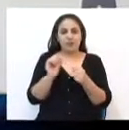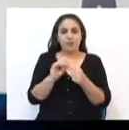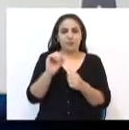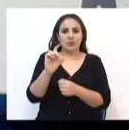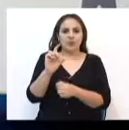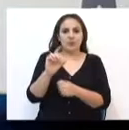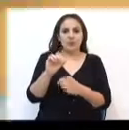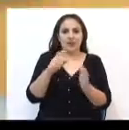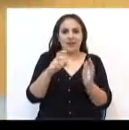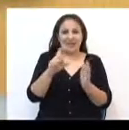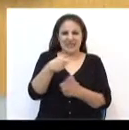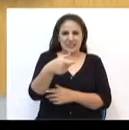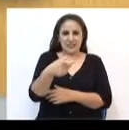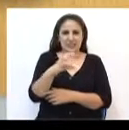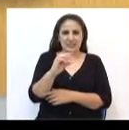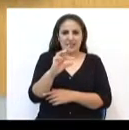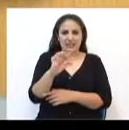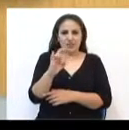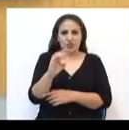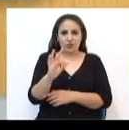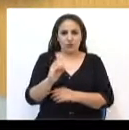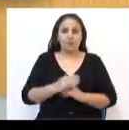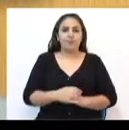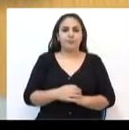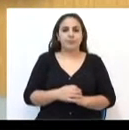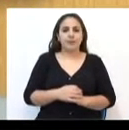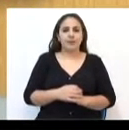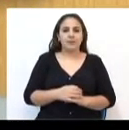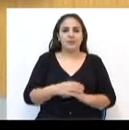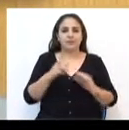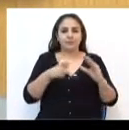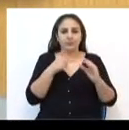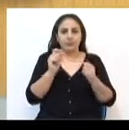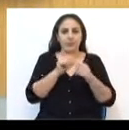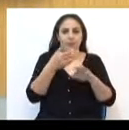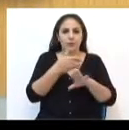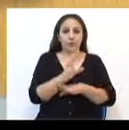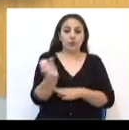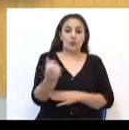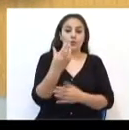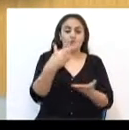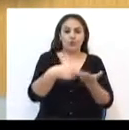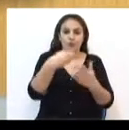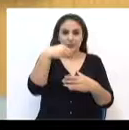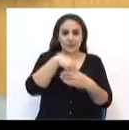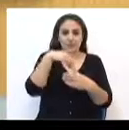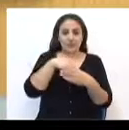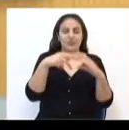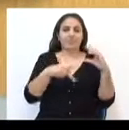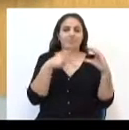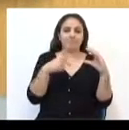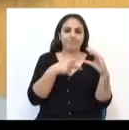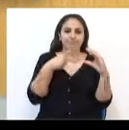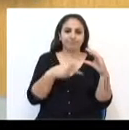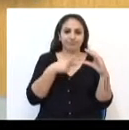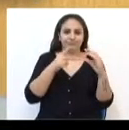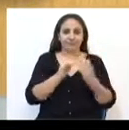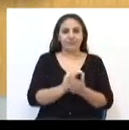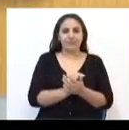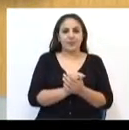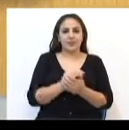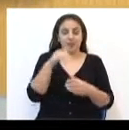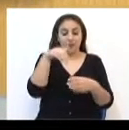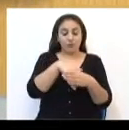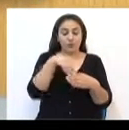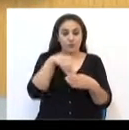operadoras de cartão de crédito. O Parlamento Municipal aprovou em primeiro turno o novo regimento interno da Câmara de Vereadores.